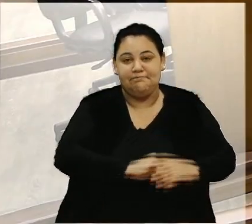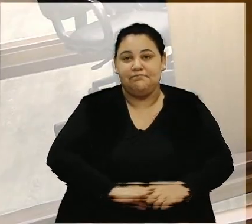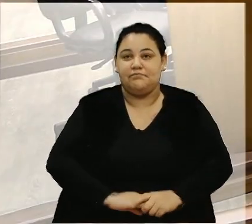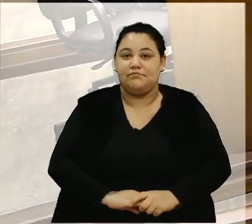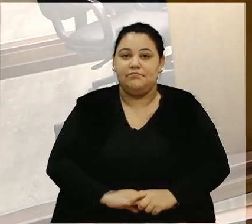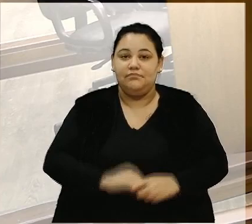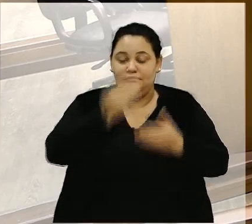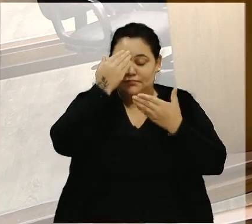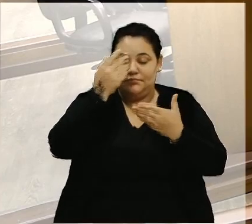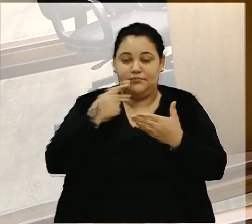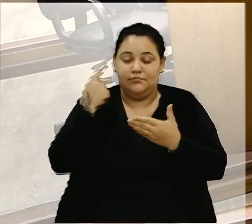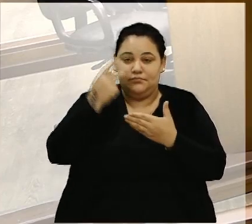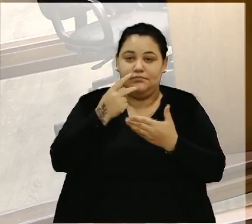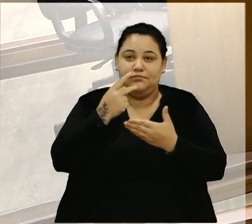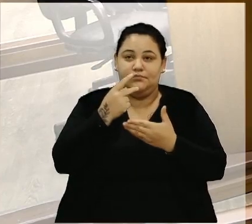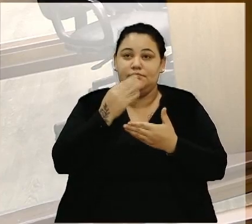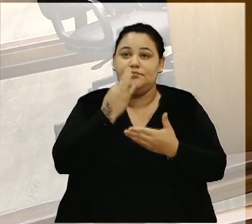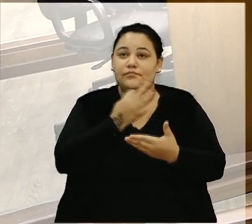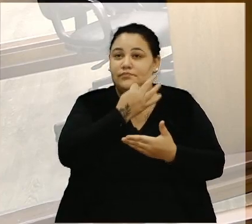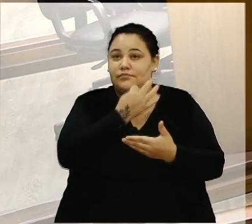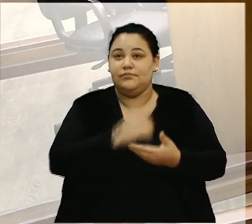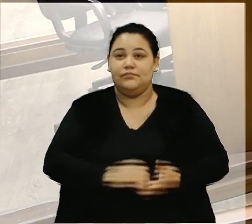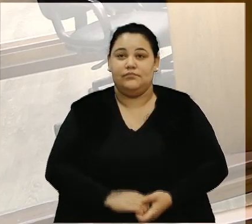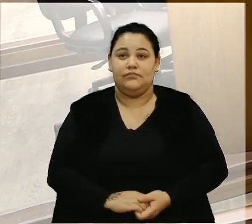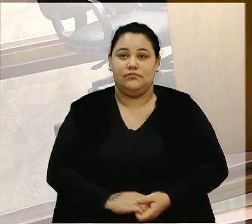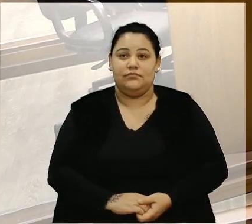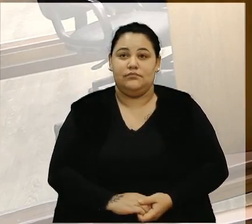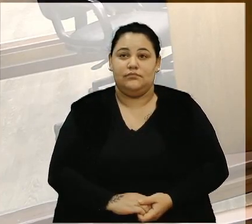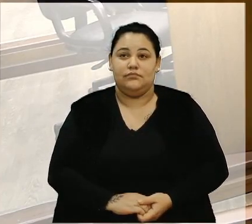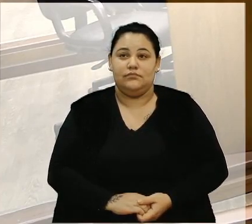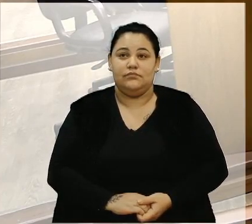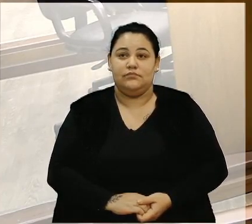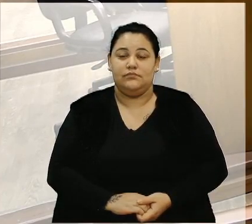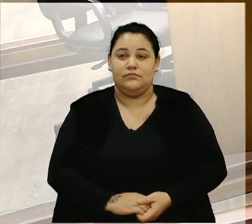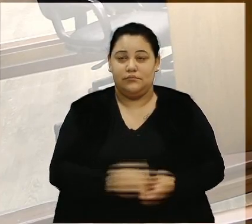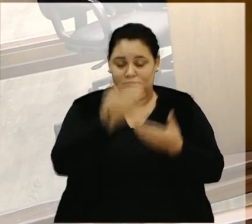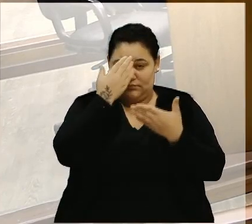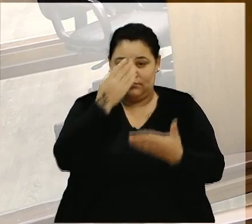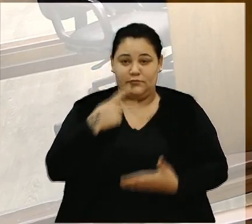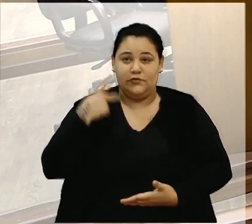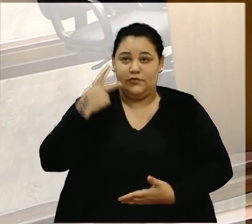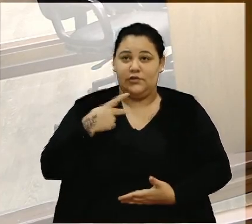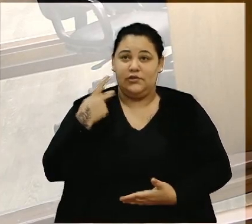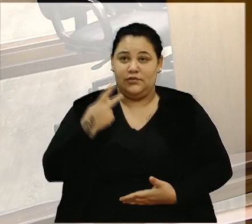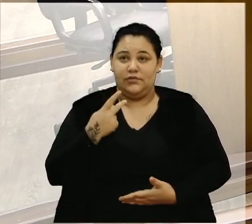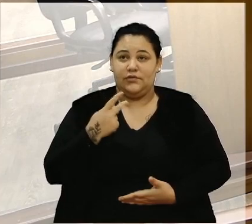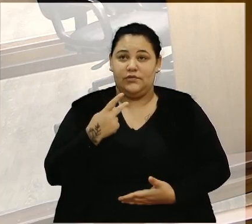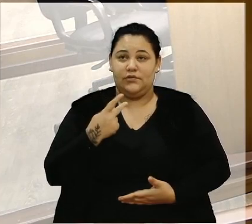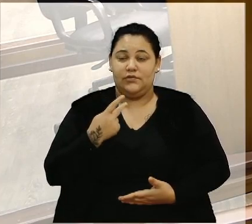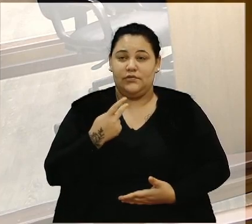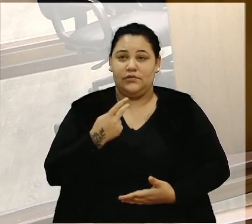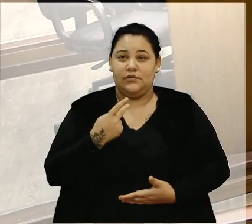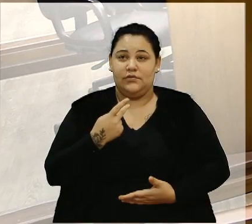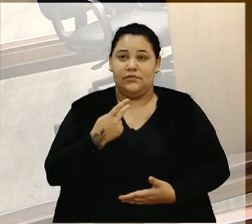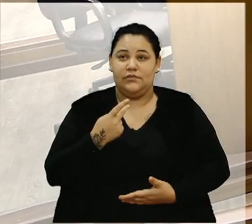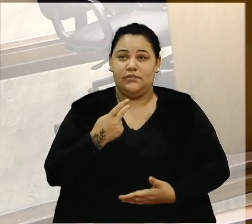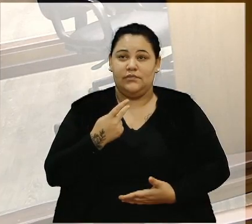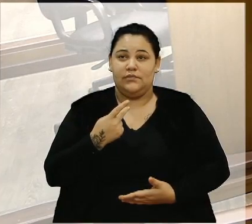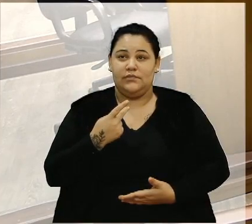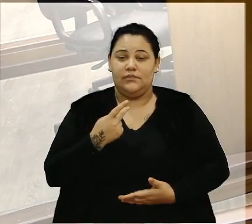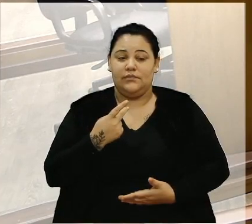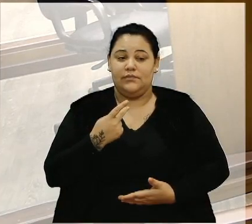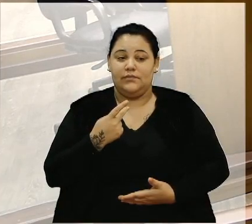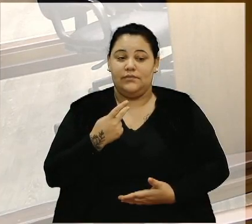vereadora Tati. A parte, vereador Lucas Gil. Obrigado, vereador. Já que não foi me dado a parte no momento que solicitei, é o